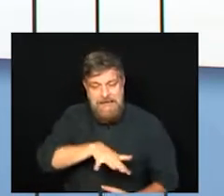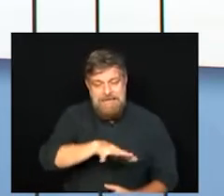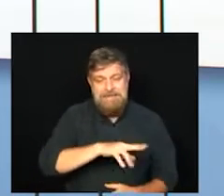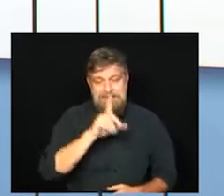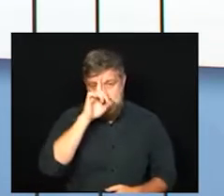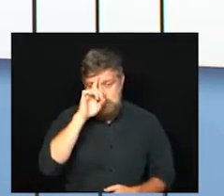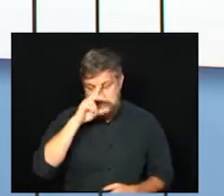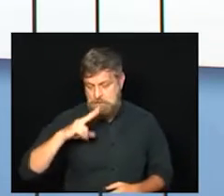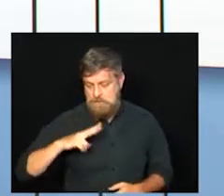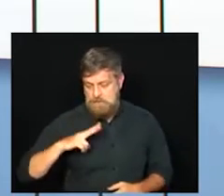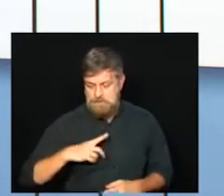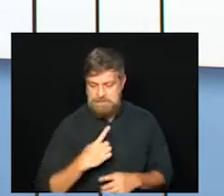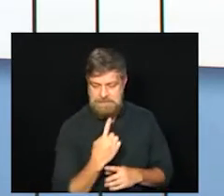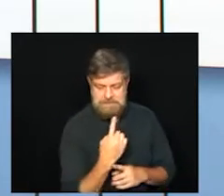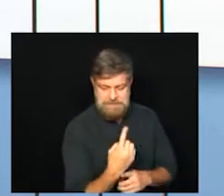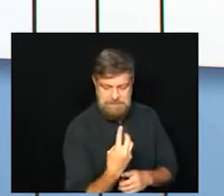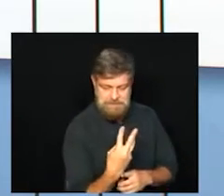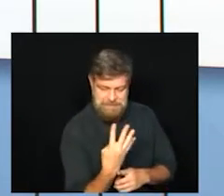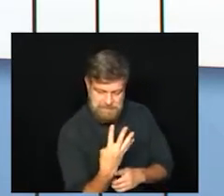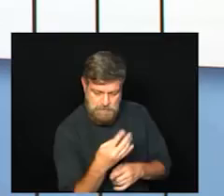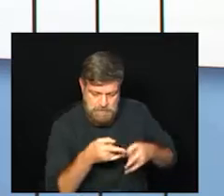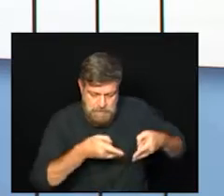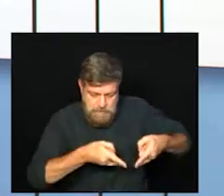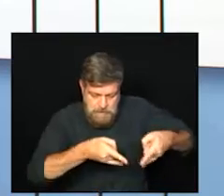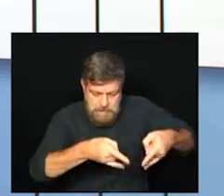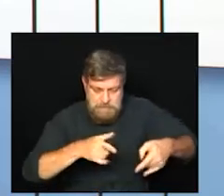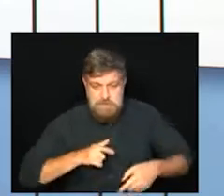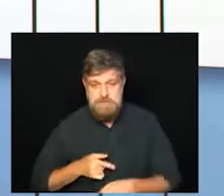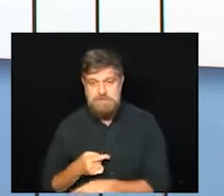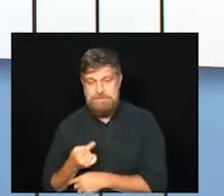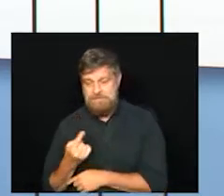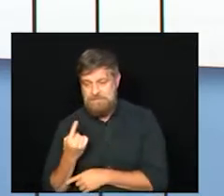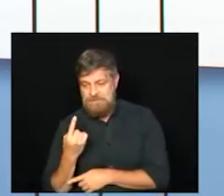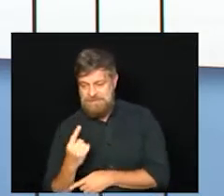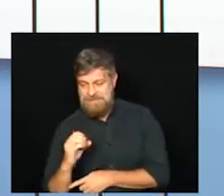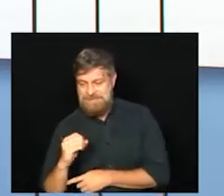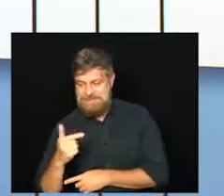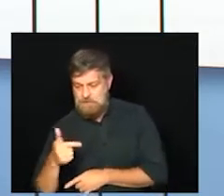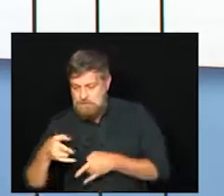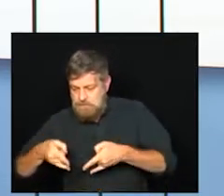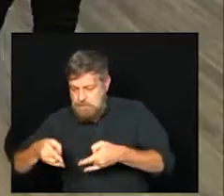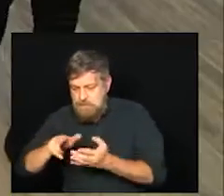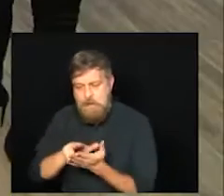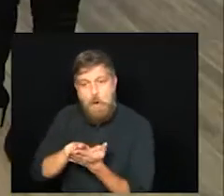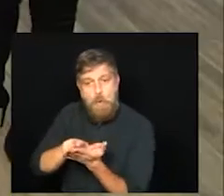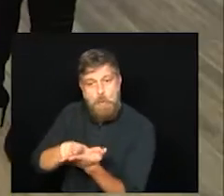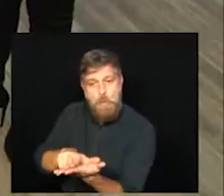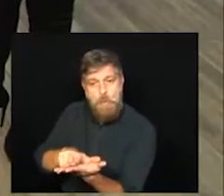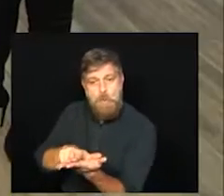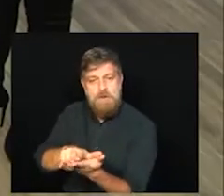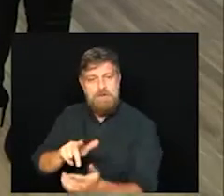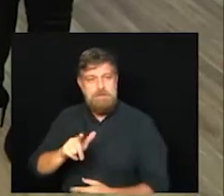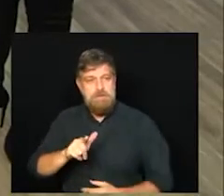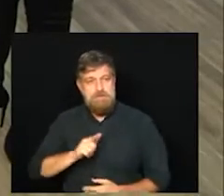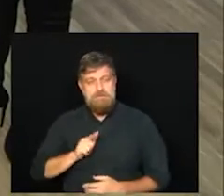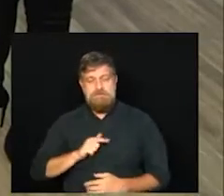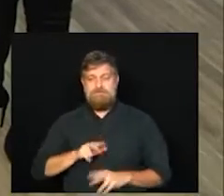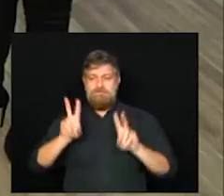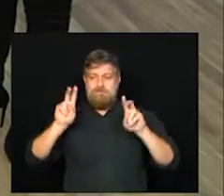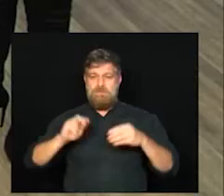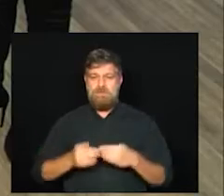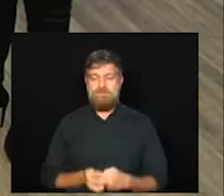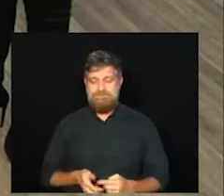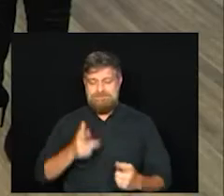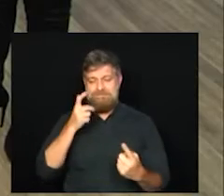particular, 134 leitos, dos quais 102 ocupados. Mina Abreu, e sobre o calendário